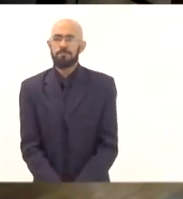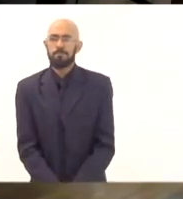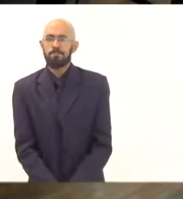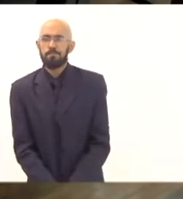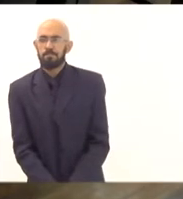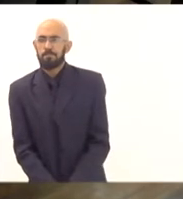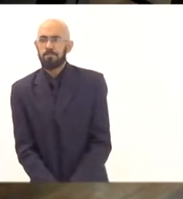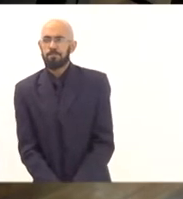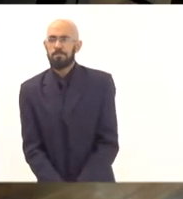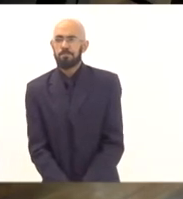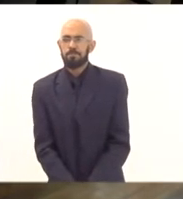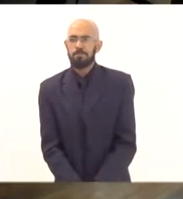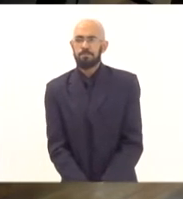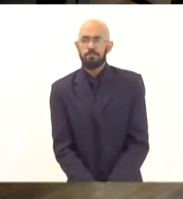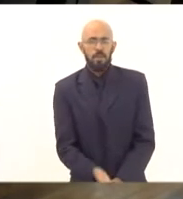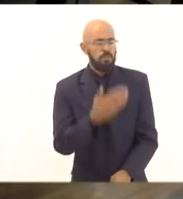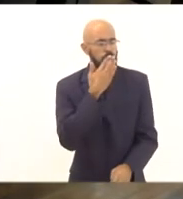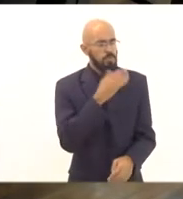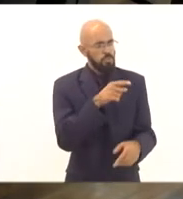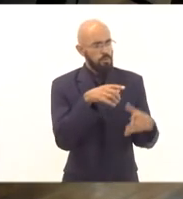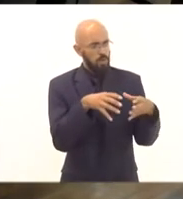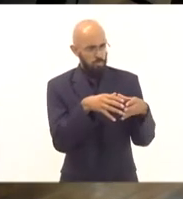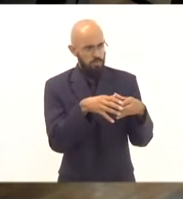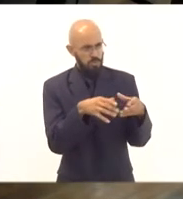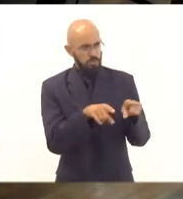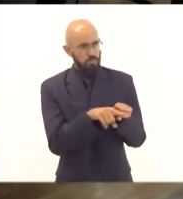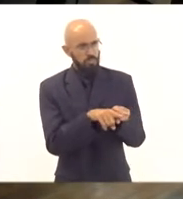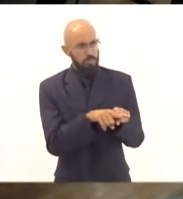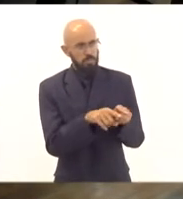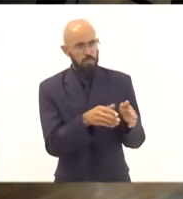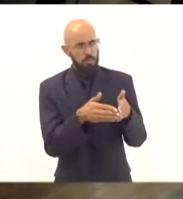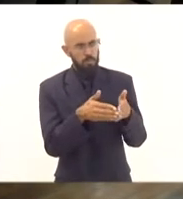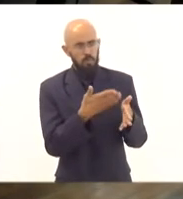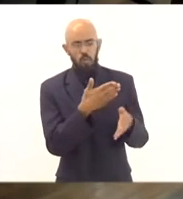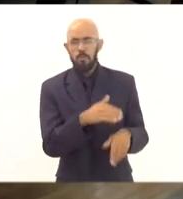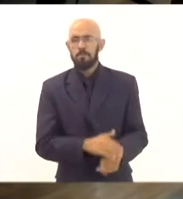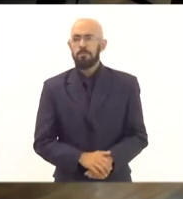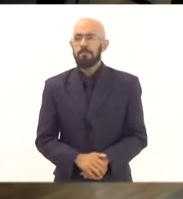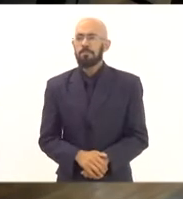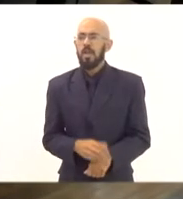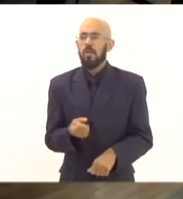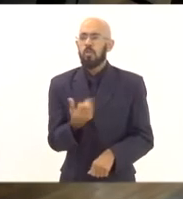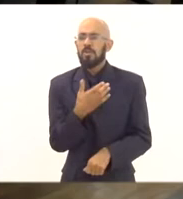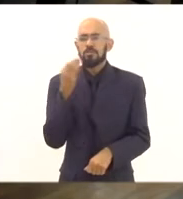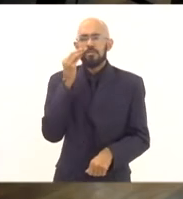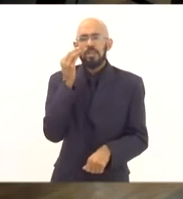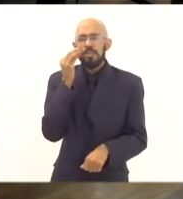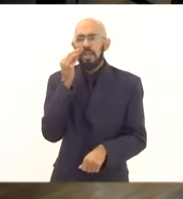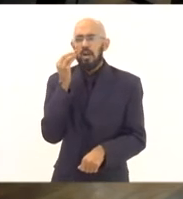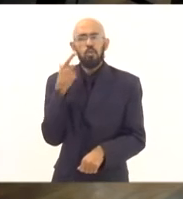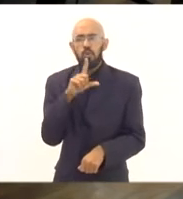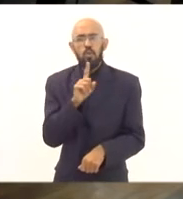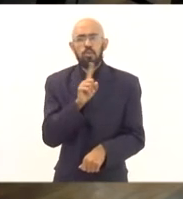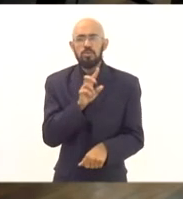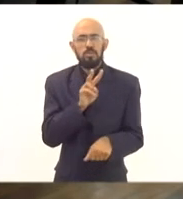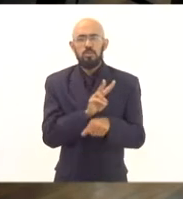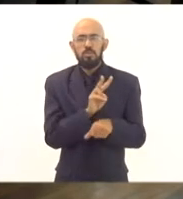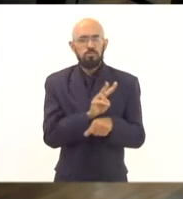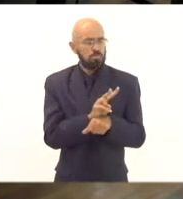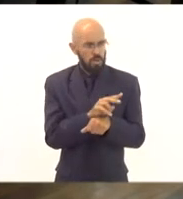o Instagram e a comissão e quantos ficaram mais homens que tentaram ficar de fora não é